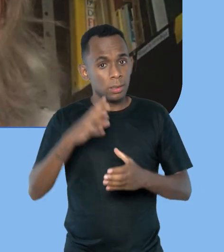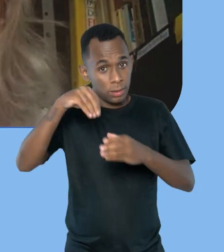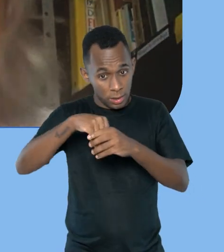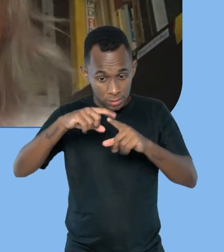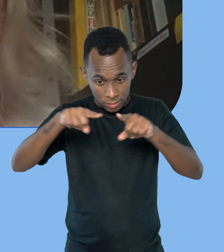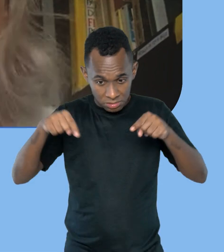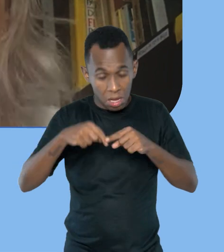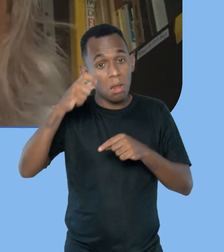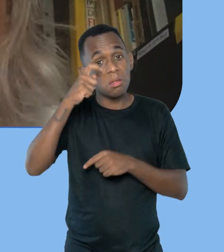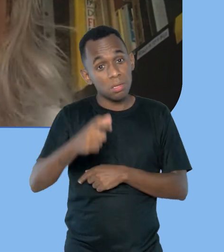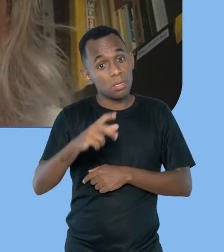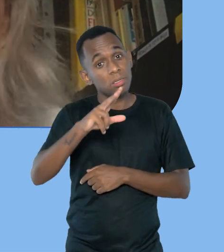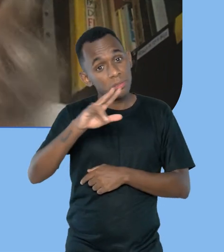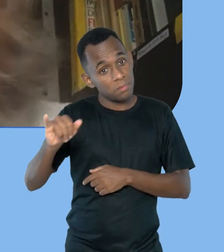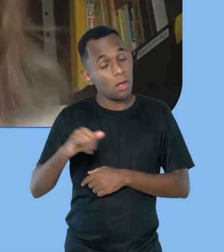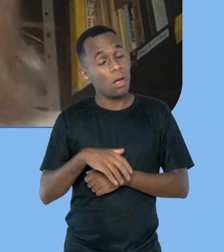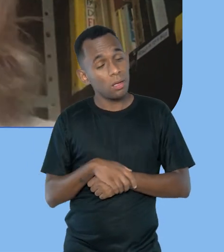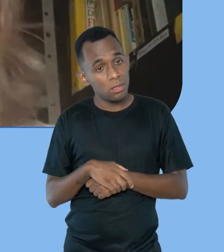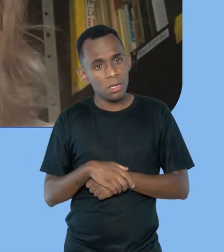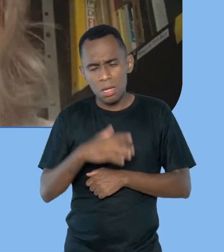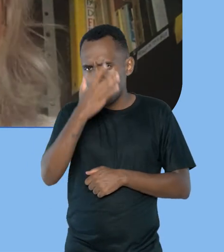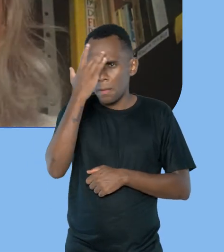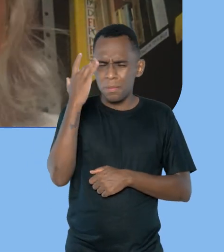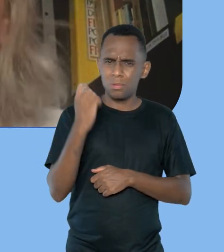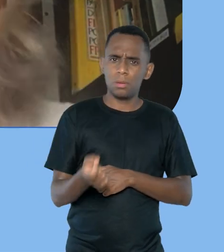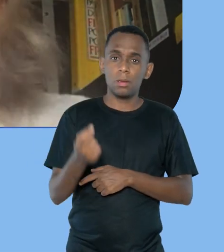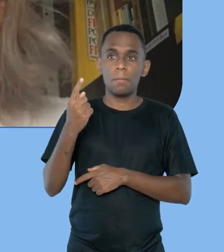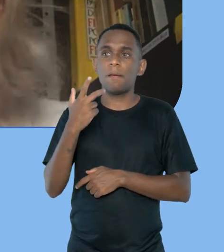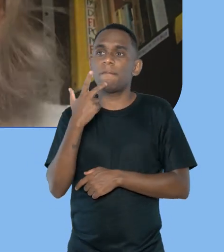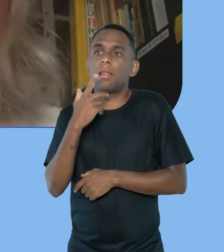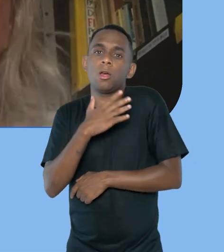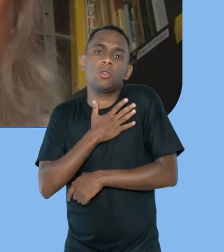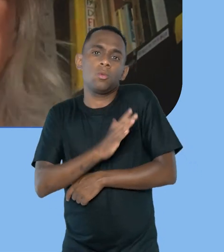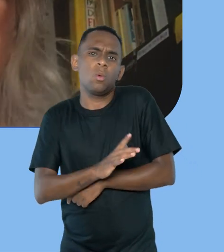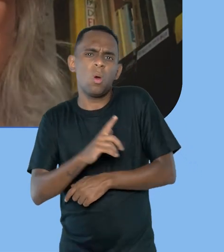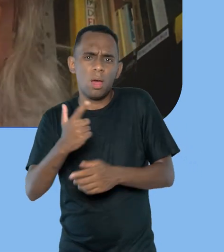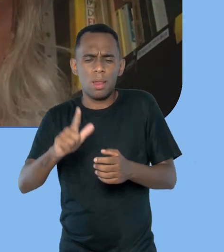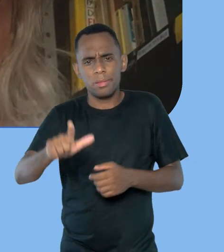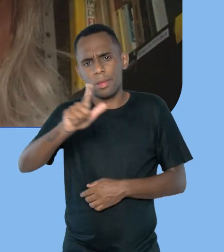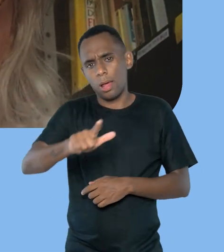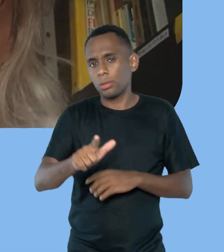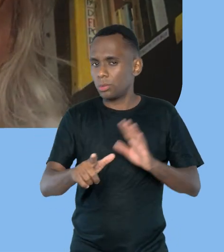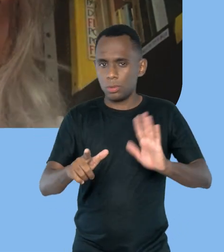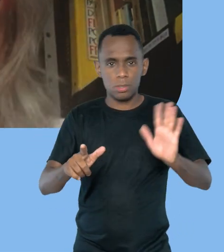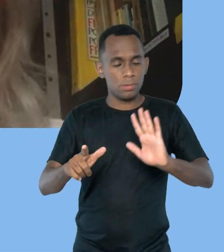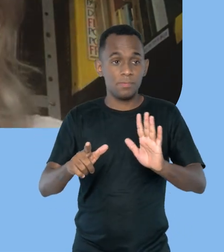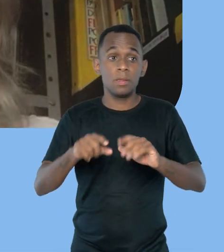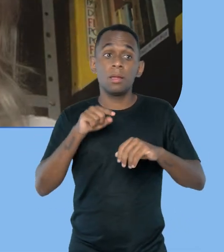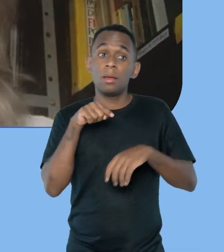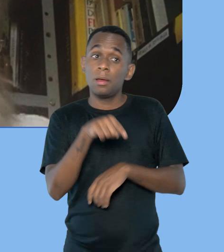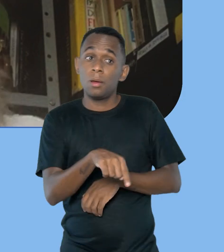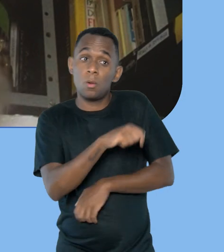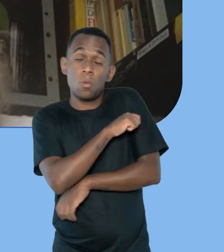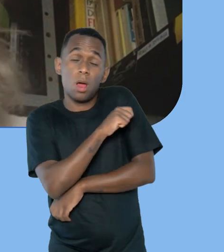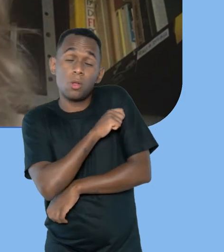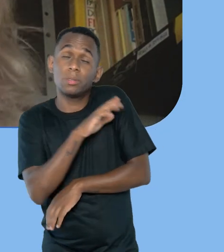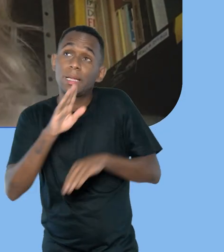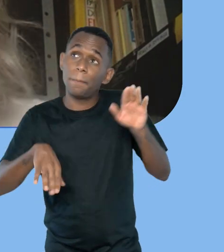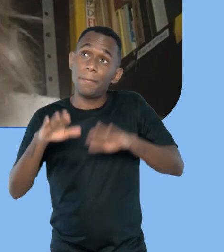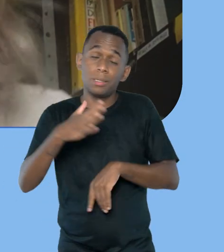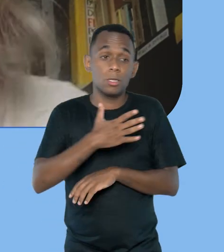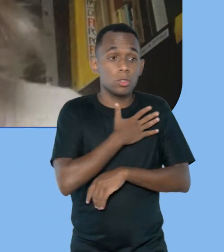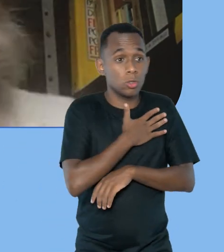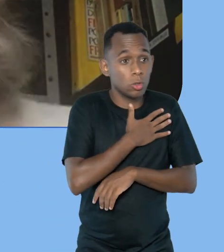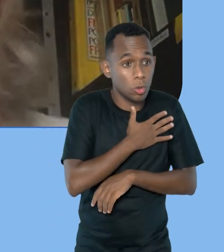sala de aula, interessa. Ninguém pode falar que o aluno não gosta de literatura. Uhum, tem esse... Ele pode não